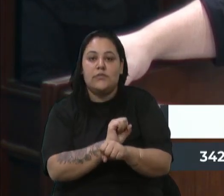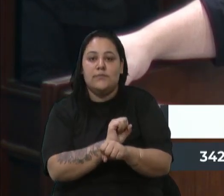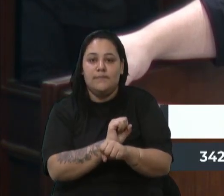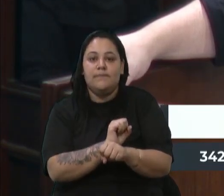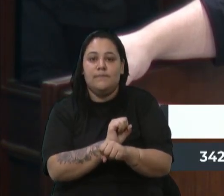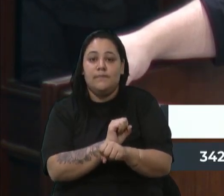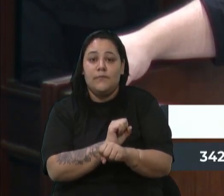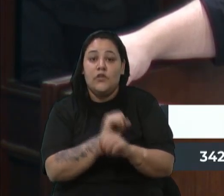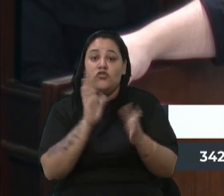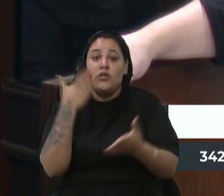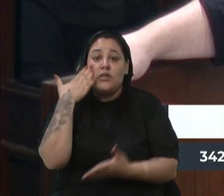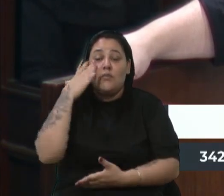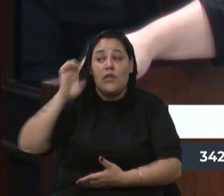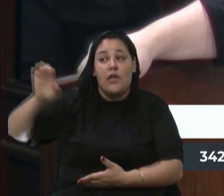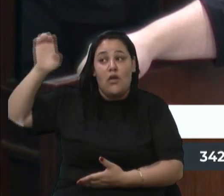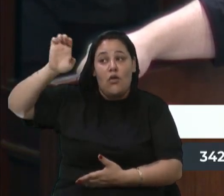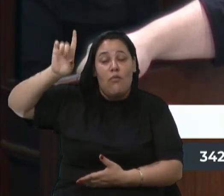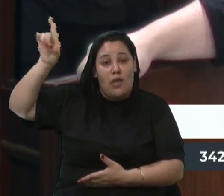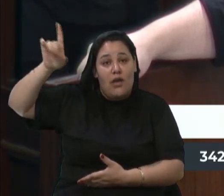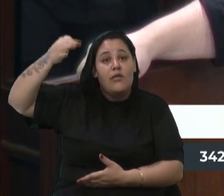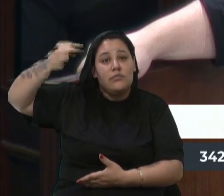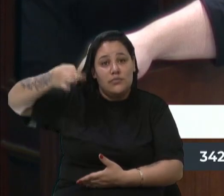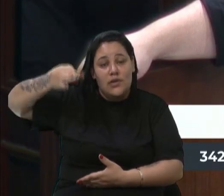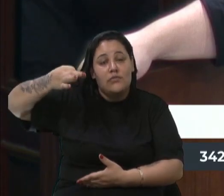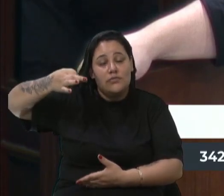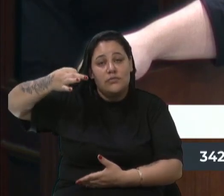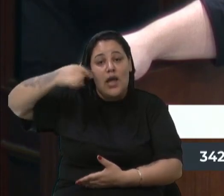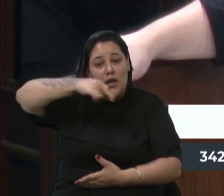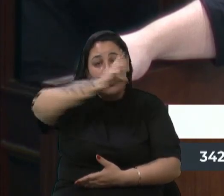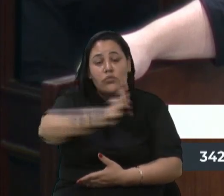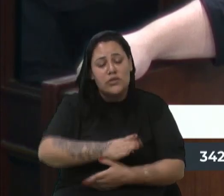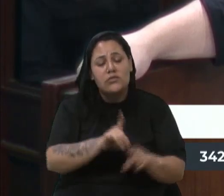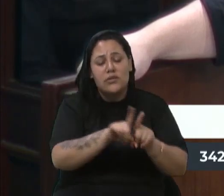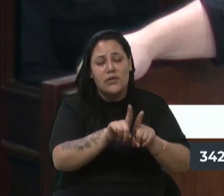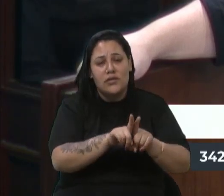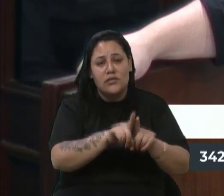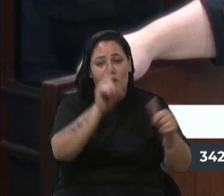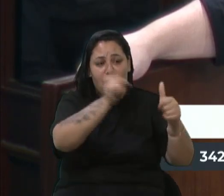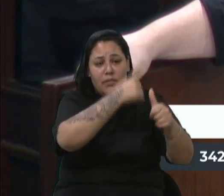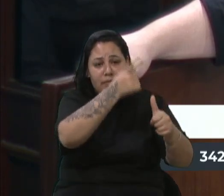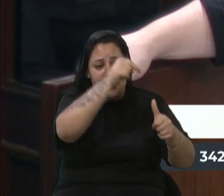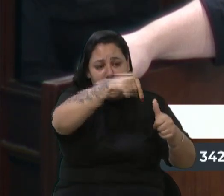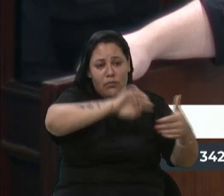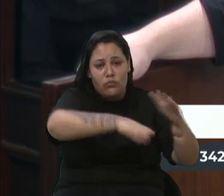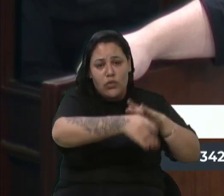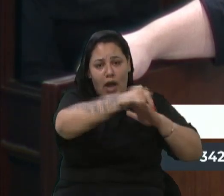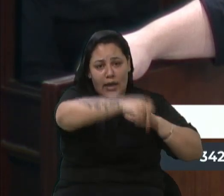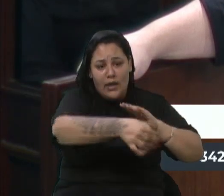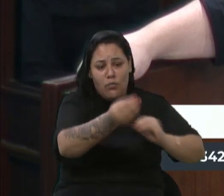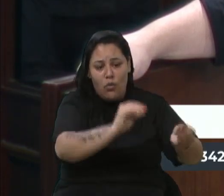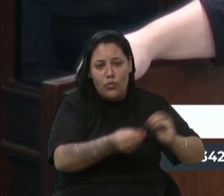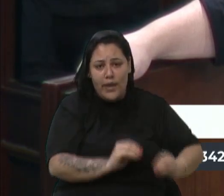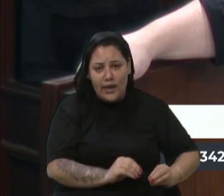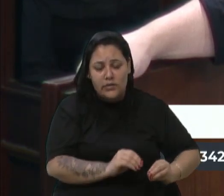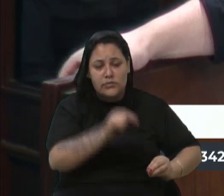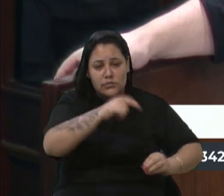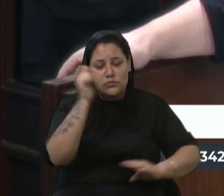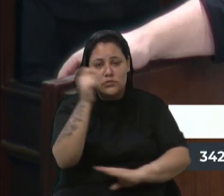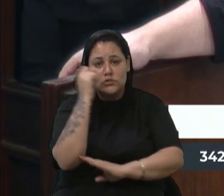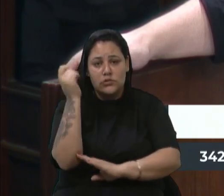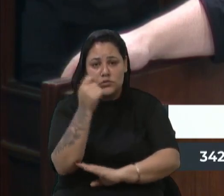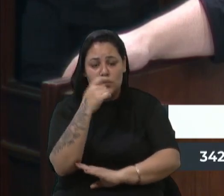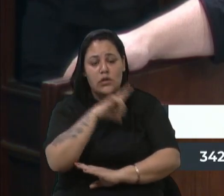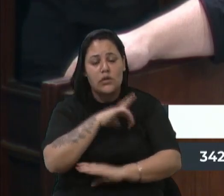sabe que na Europa dá certo. Então, a primeira vai ser instalada aqui no estado do Rio Grande do Sul, e